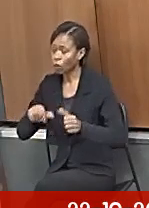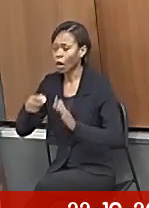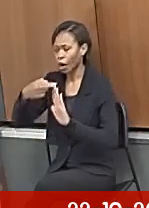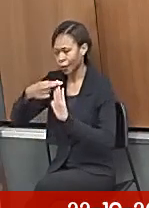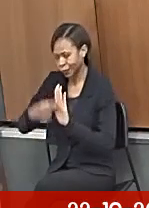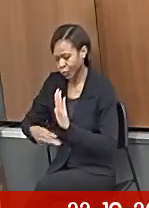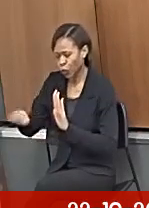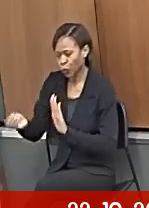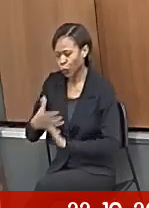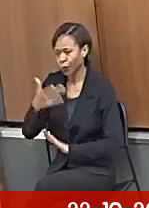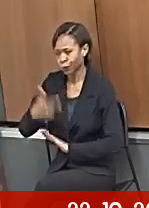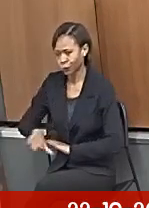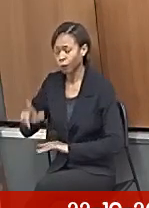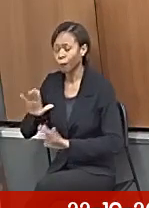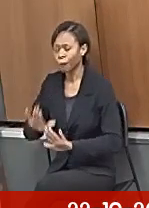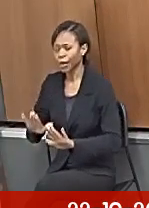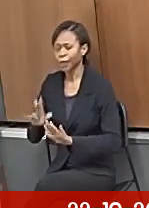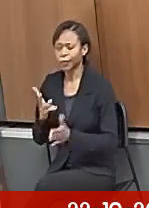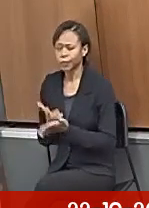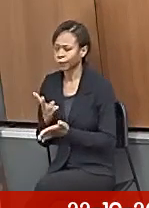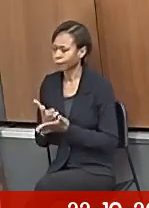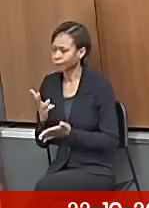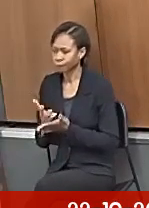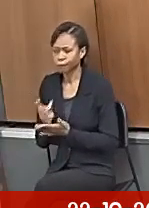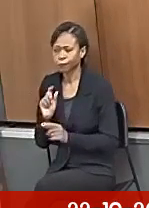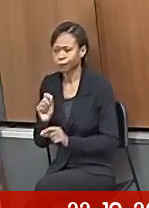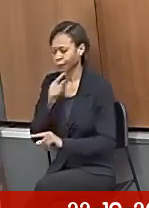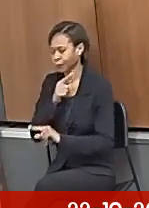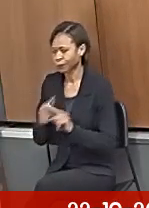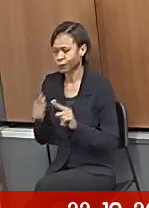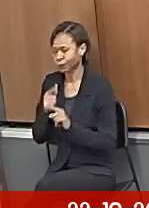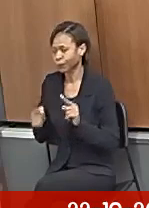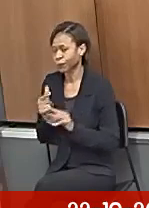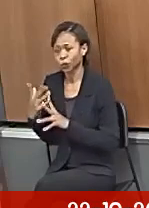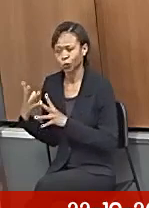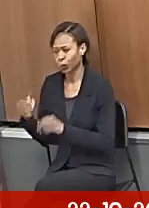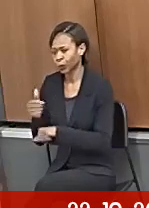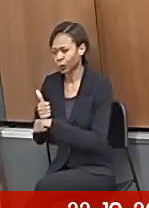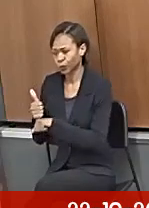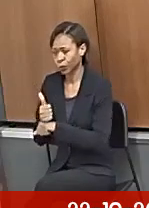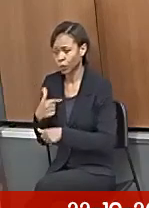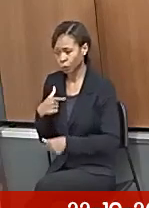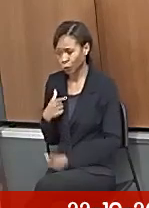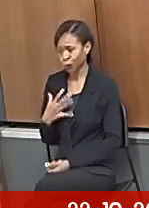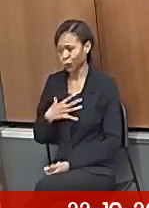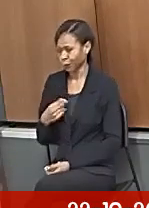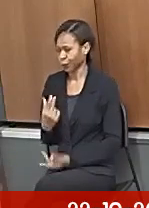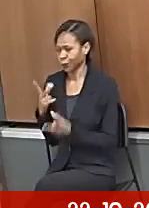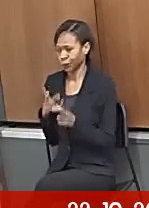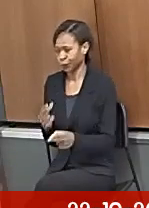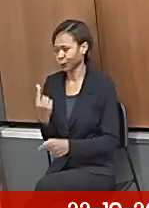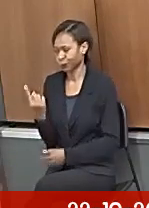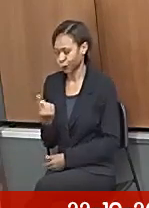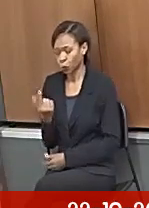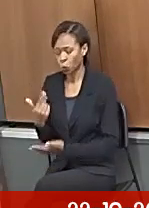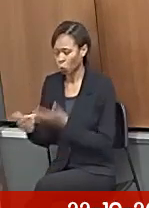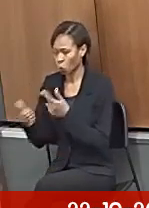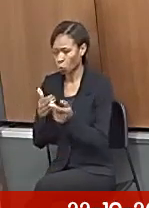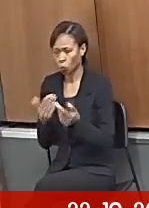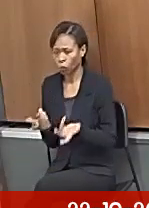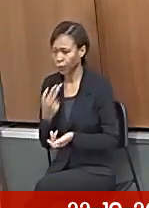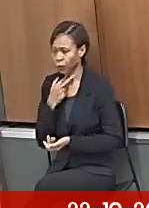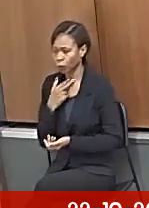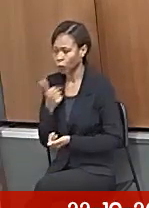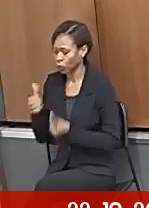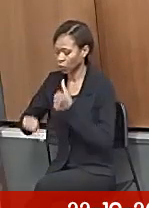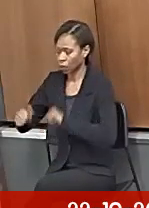relatório, mas mesmo assim foi descartado por todos os profissionais. Meu filho é só mais um de não poder ser avaliado.